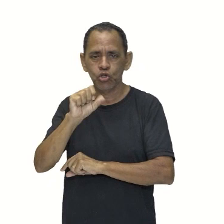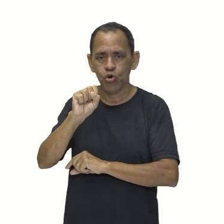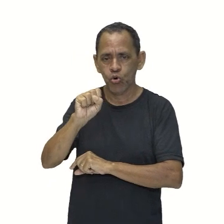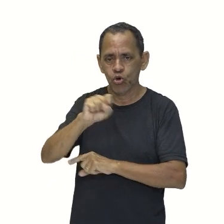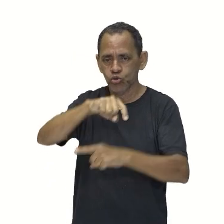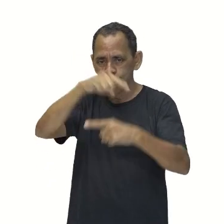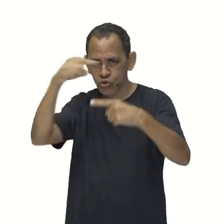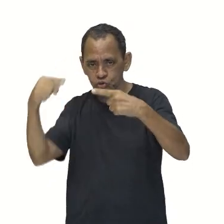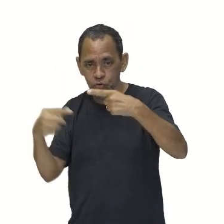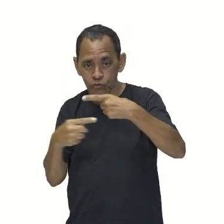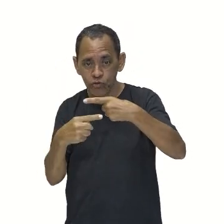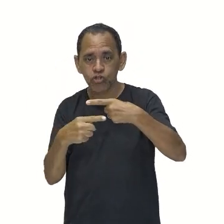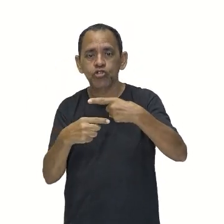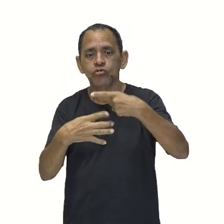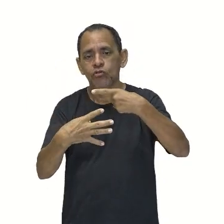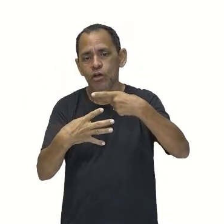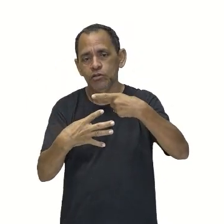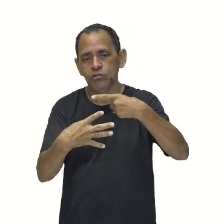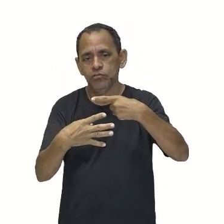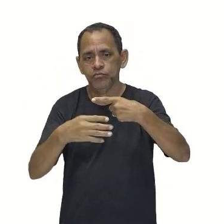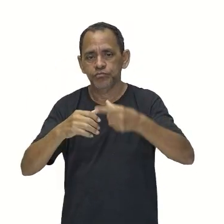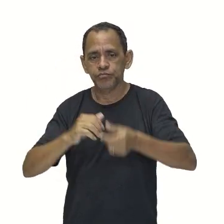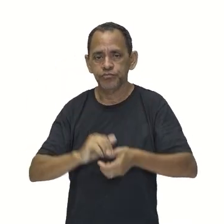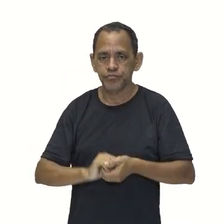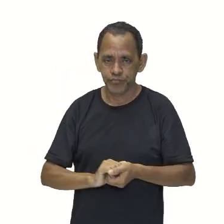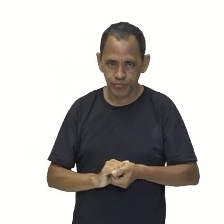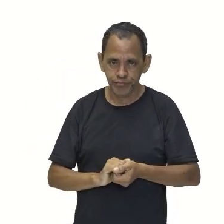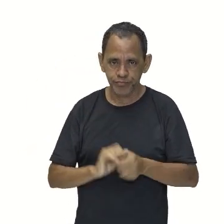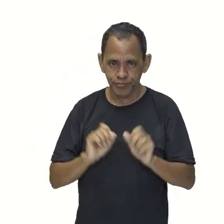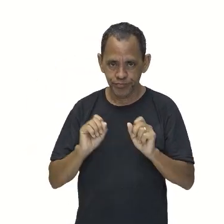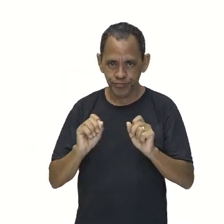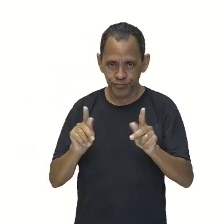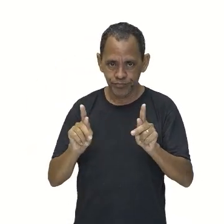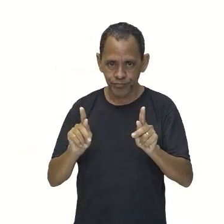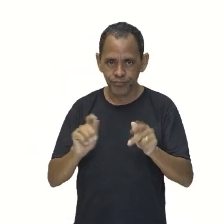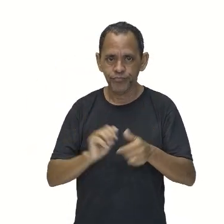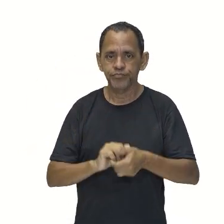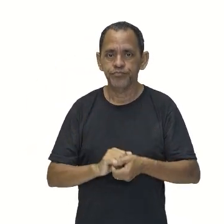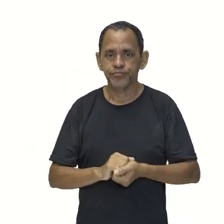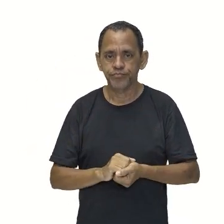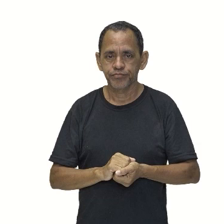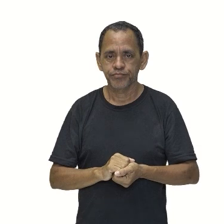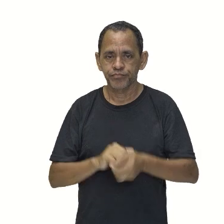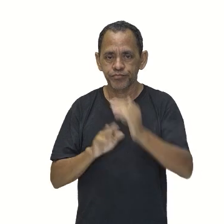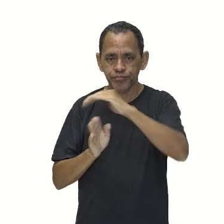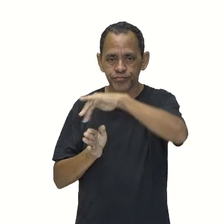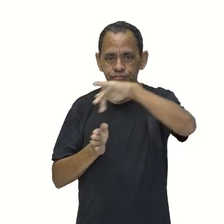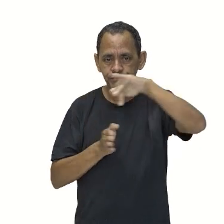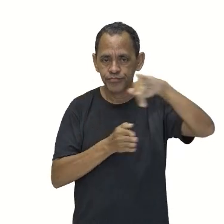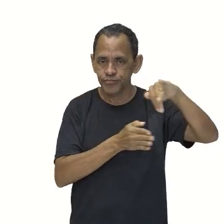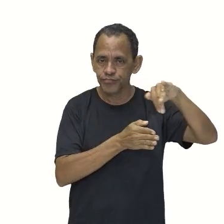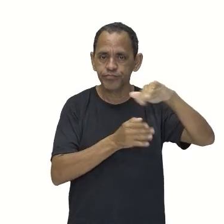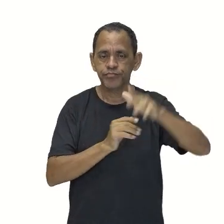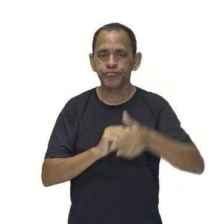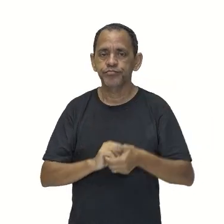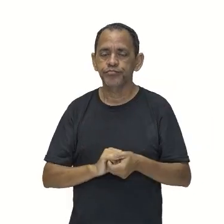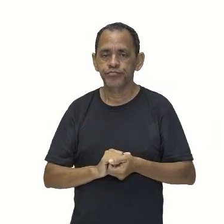aqui dividido por 4, ok? Muito bem, então olha,